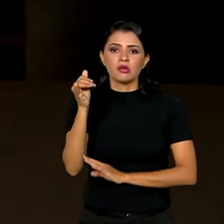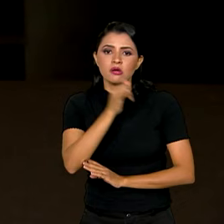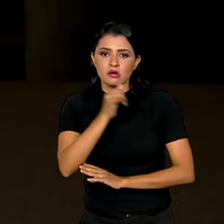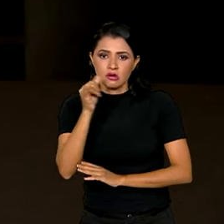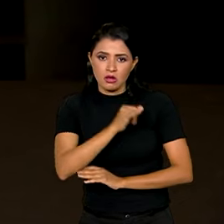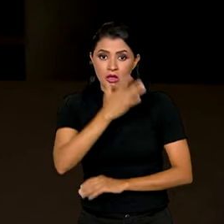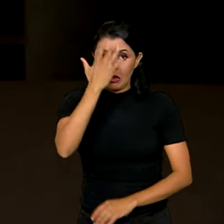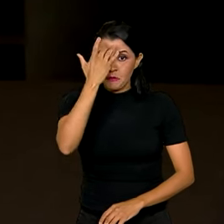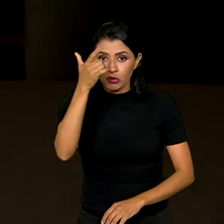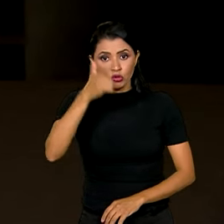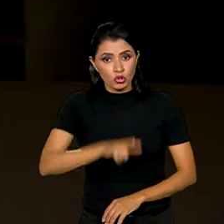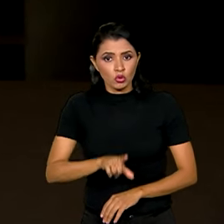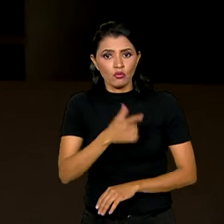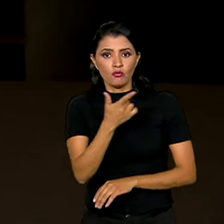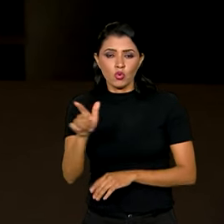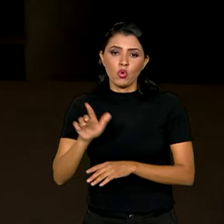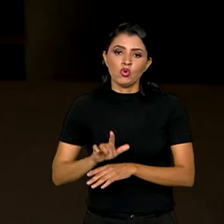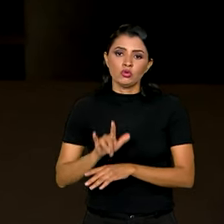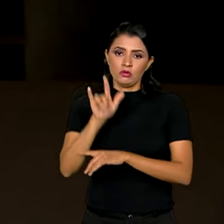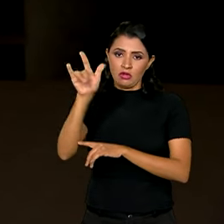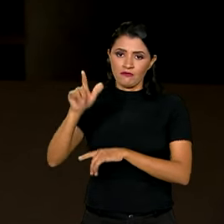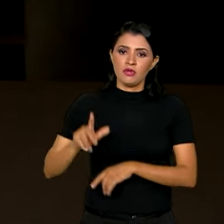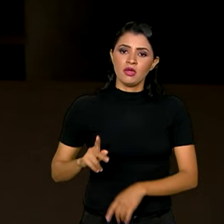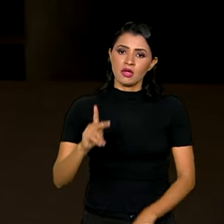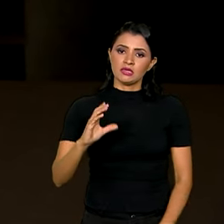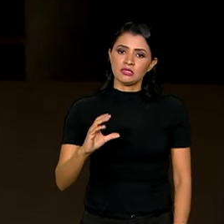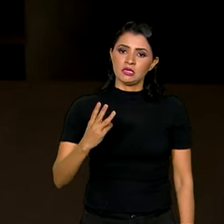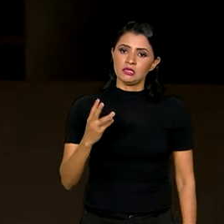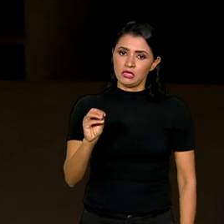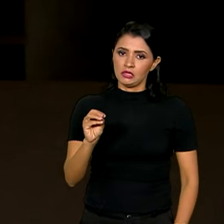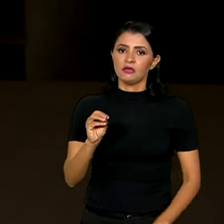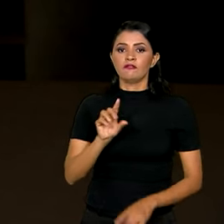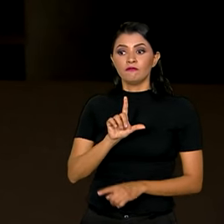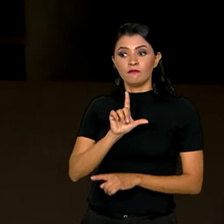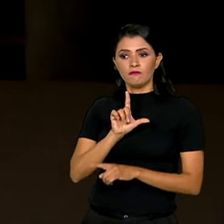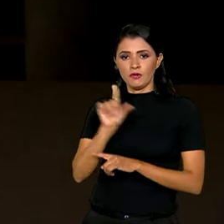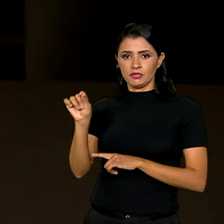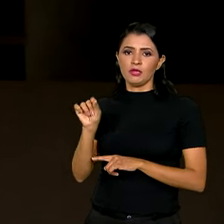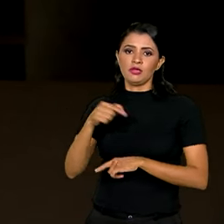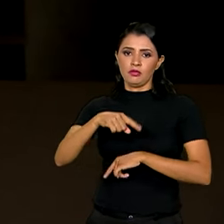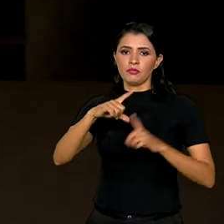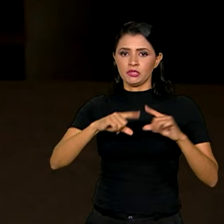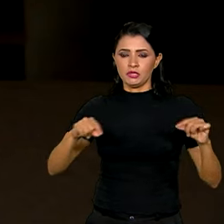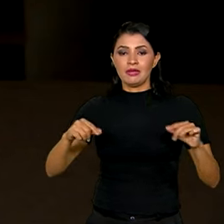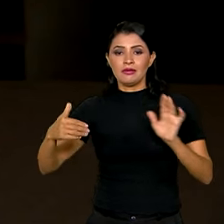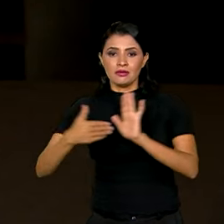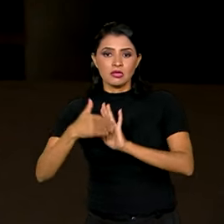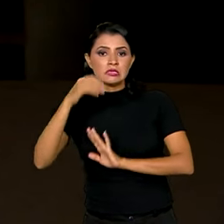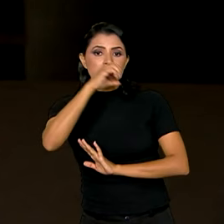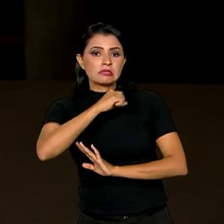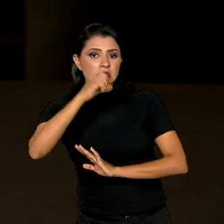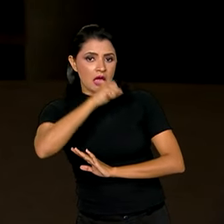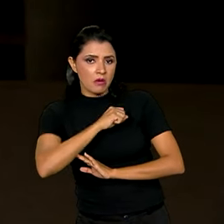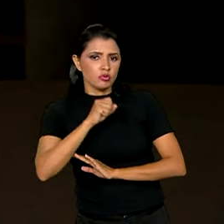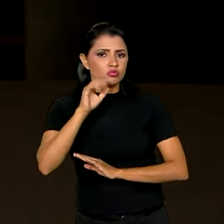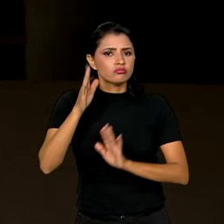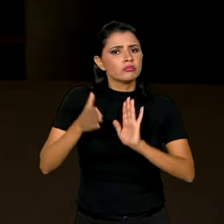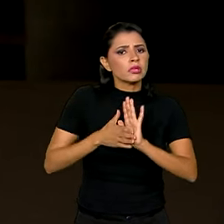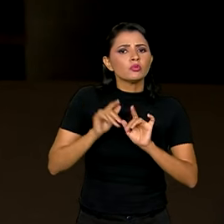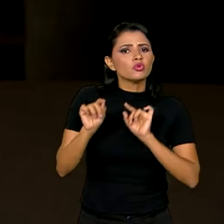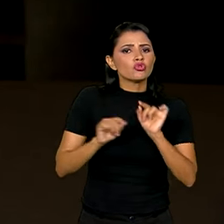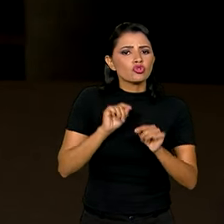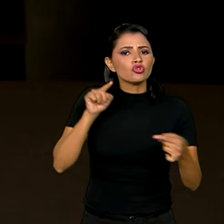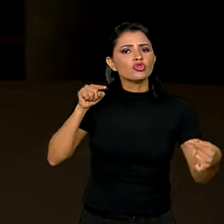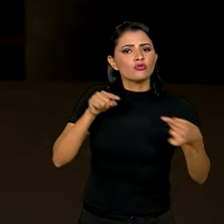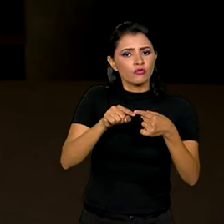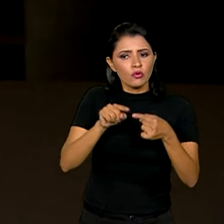Amanhã, mais uma aeronave, KC-30, vai sair daqui de Brasília. Até sábado, a Força Aérea Brasileira pretende resgatar, como disse